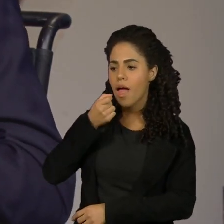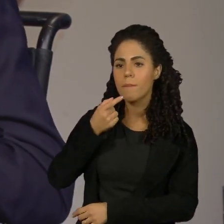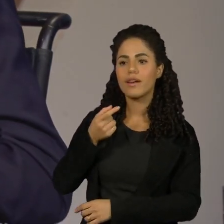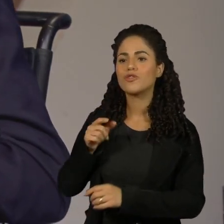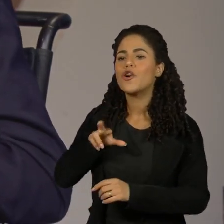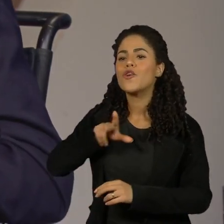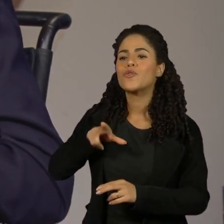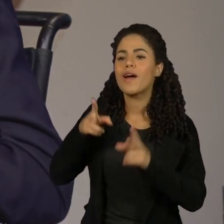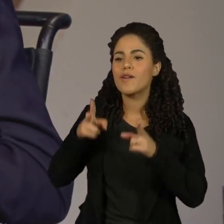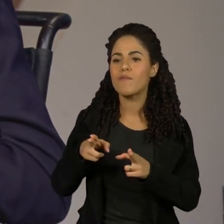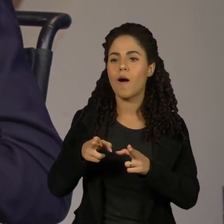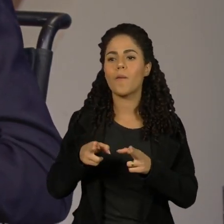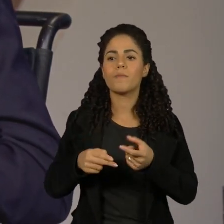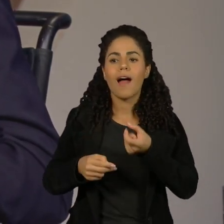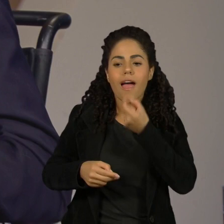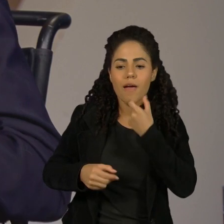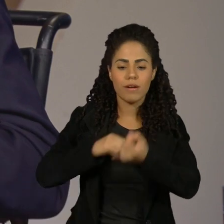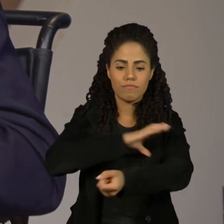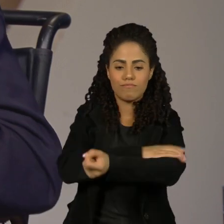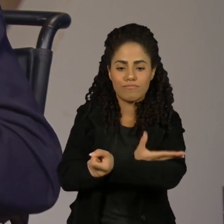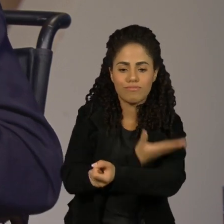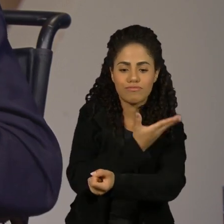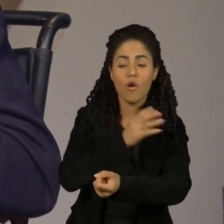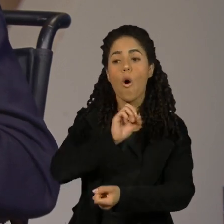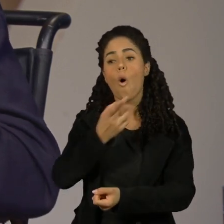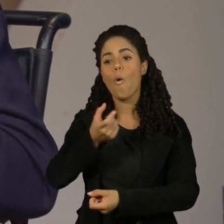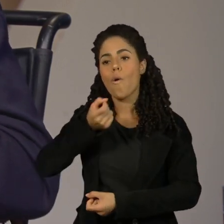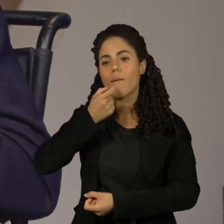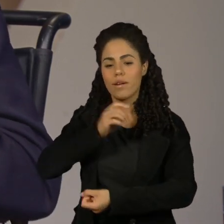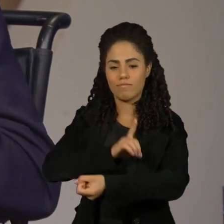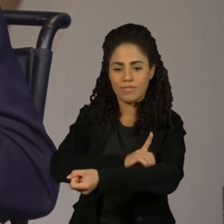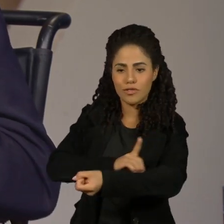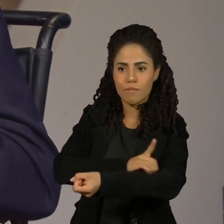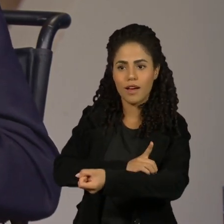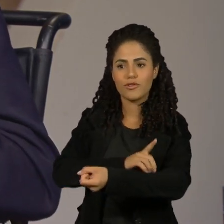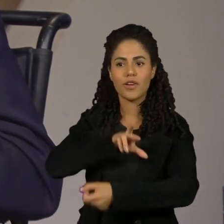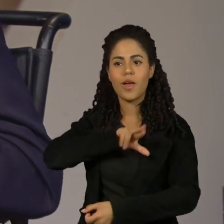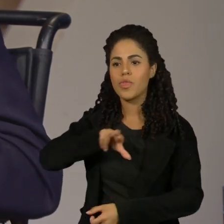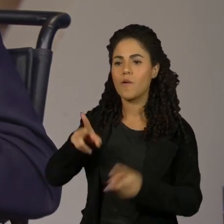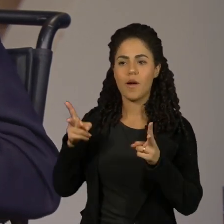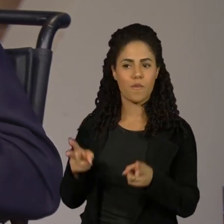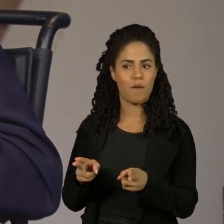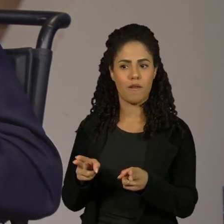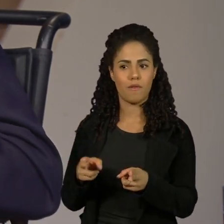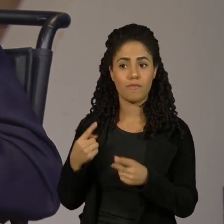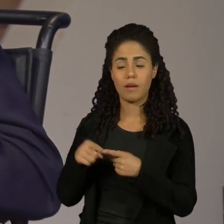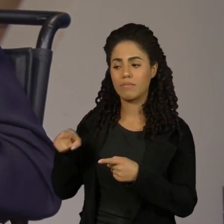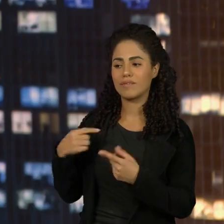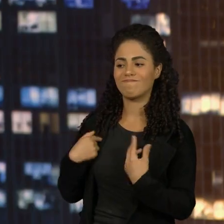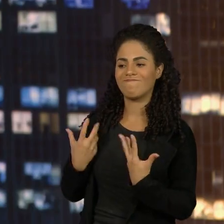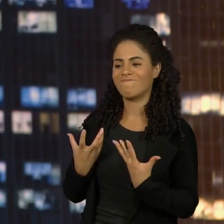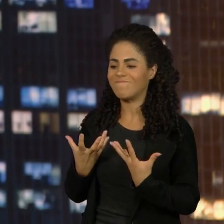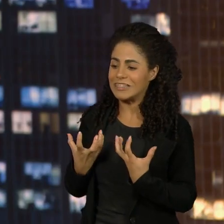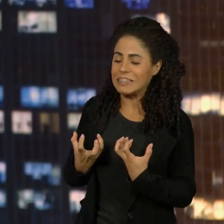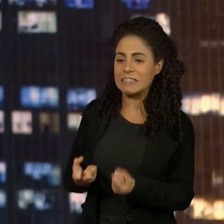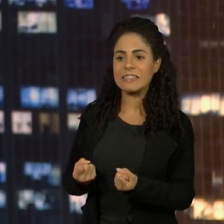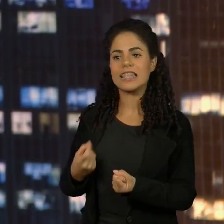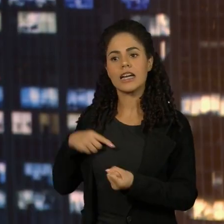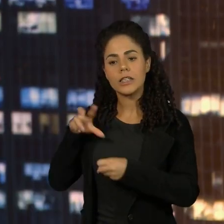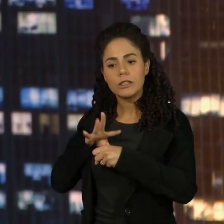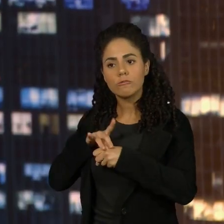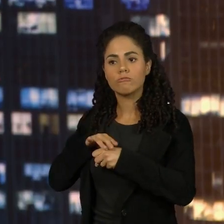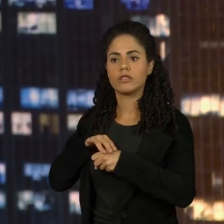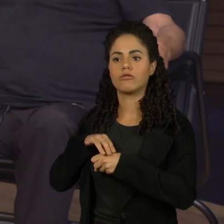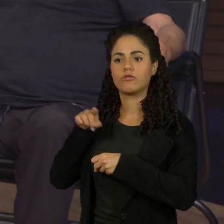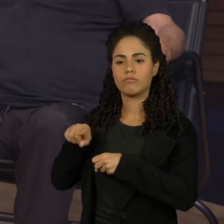pressão, tomar um remédio para diabetes. Teria a mesma função, mas ele vem com uma certa resistência. Para algumas pessoas isso tem um